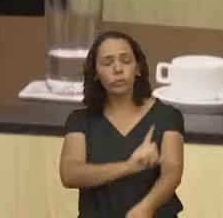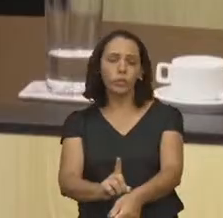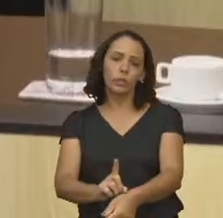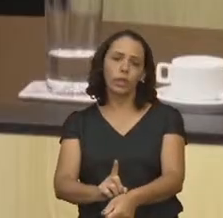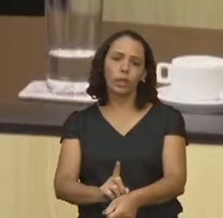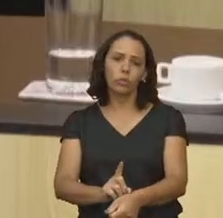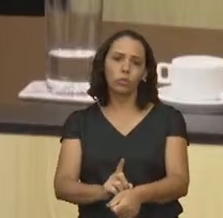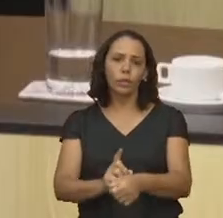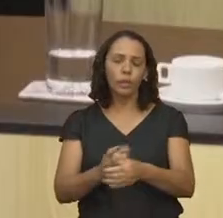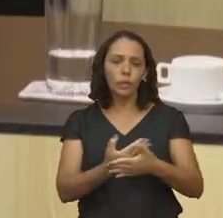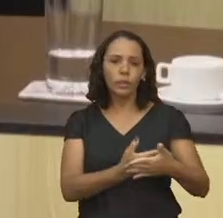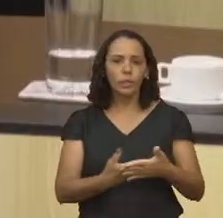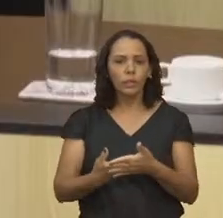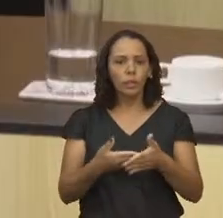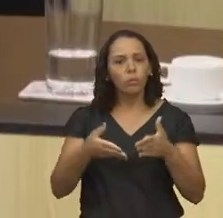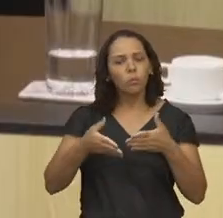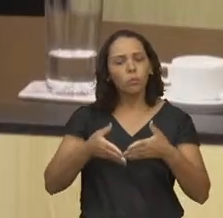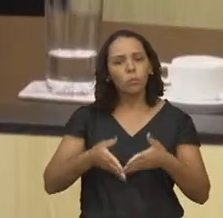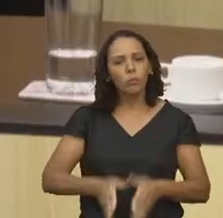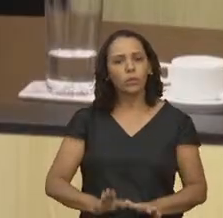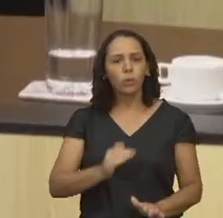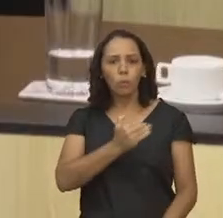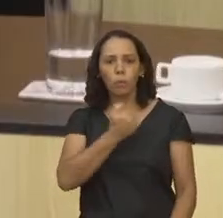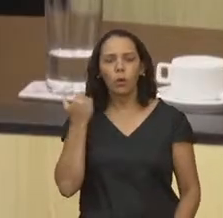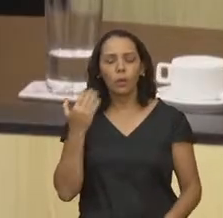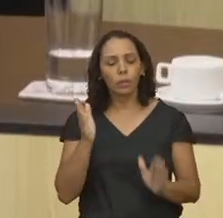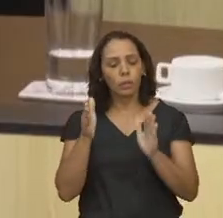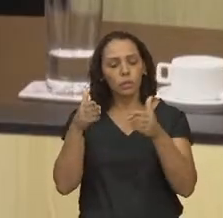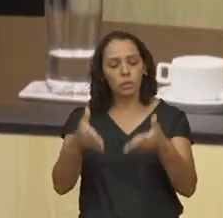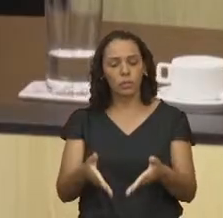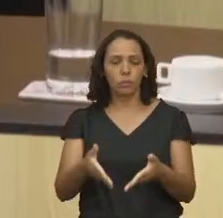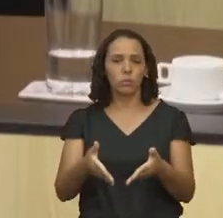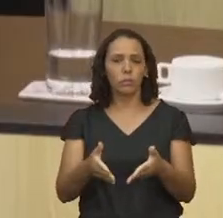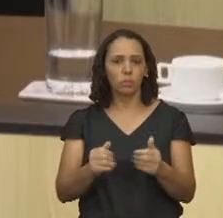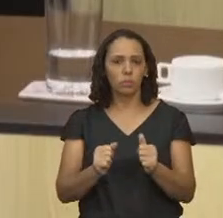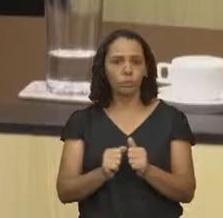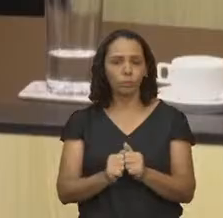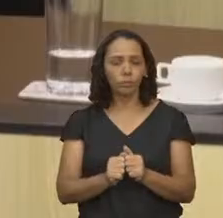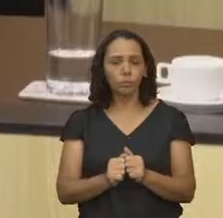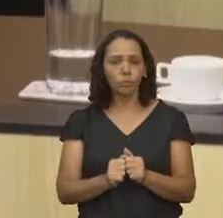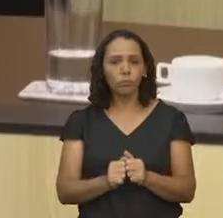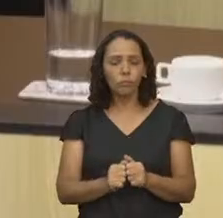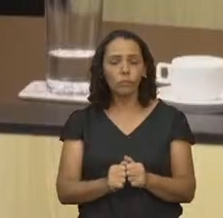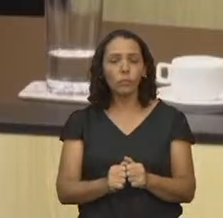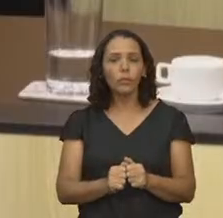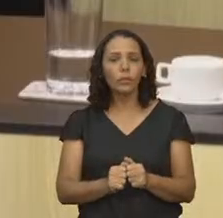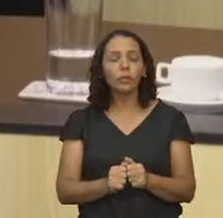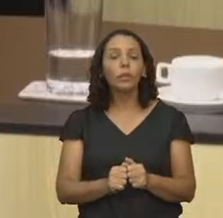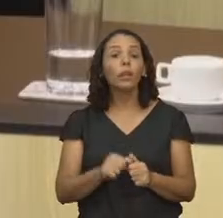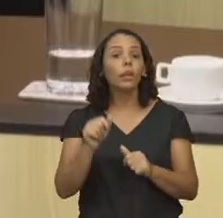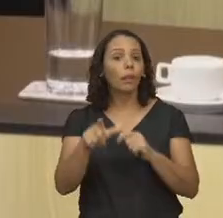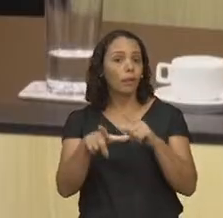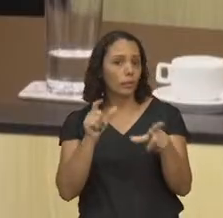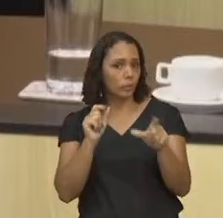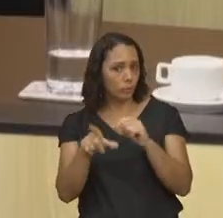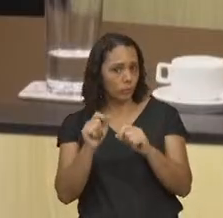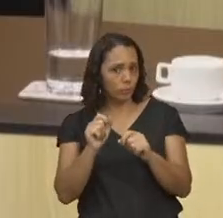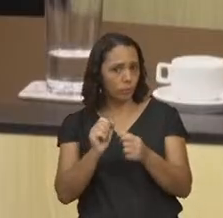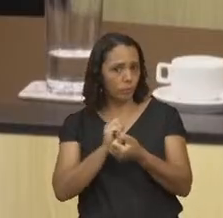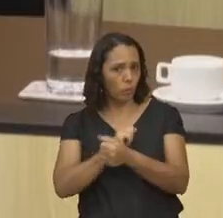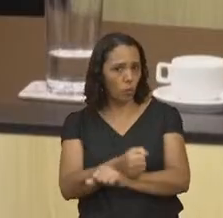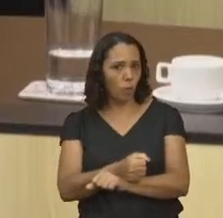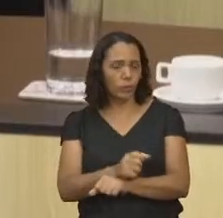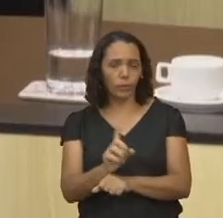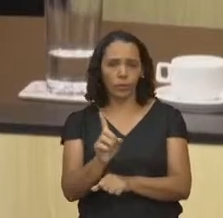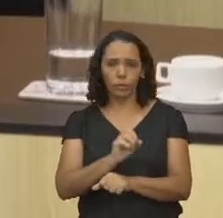sepultamento das crianças com menos de 20 semanas. E reforçar também aqui, gente, que é uma questão que é opcional, então ninguém é obrigado,